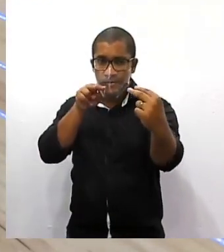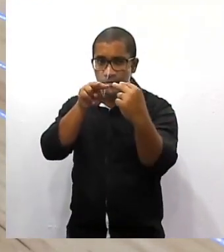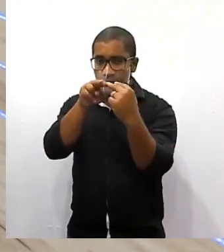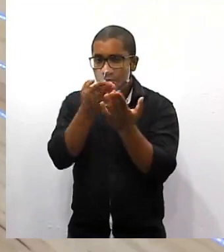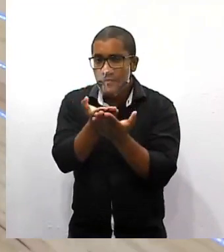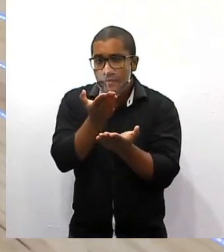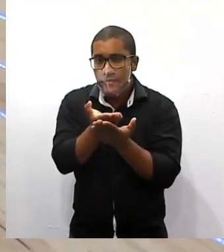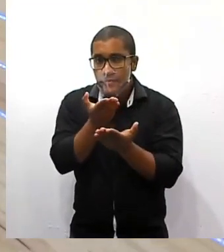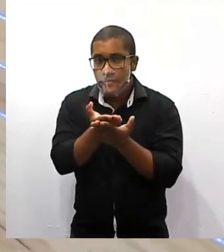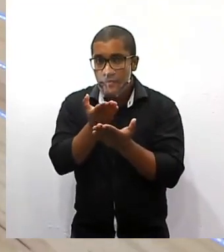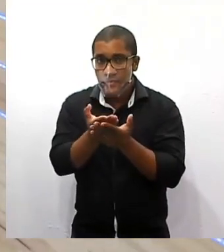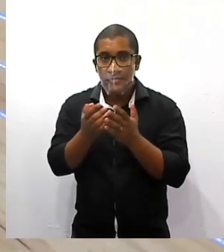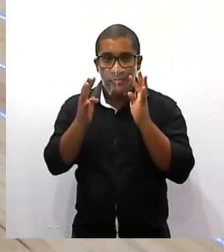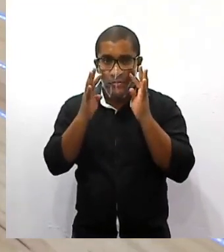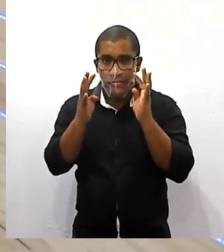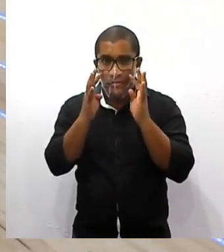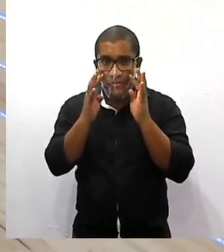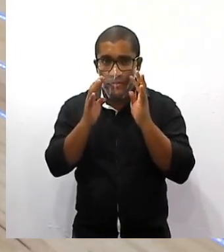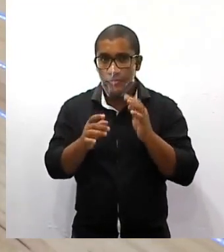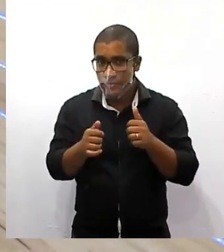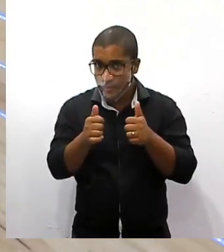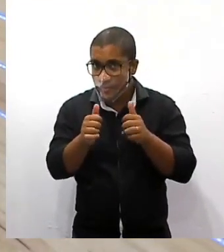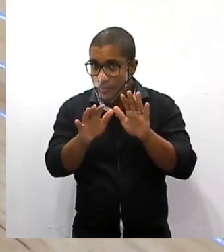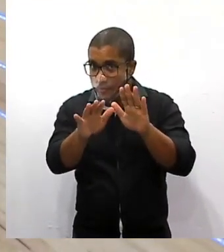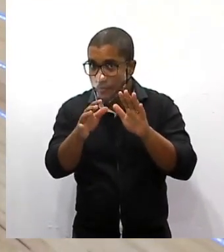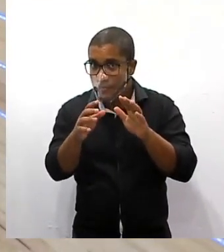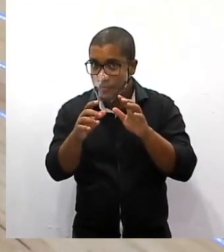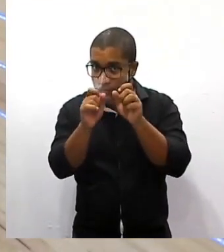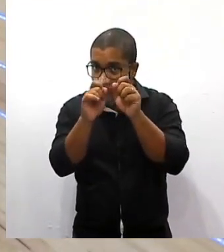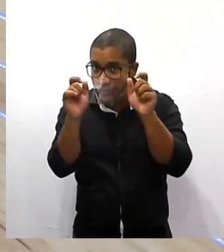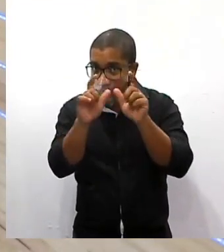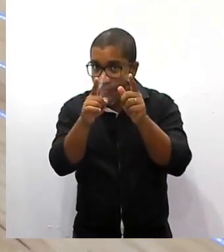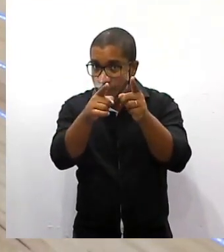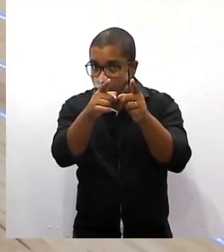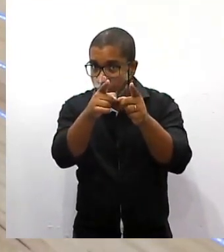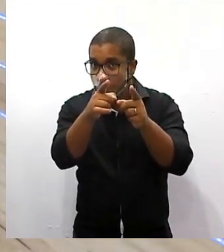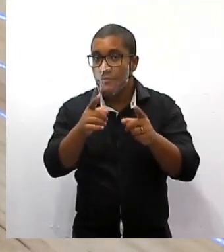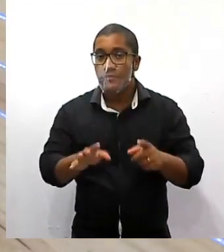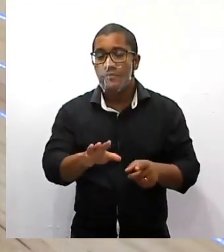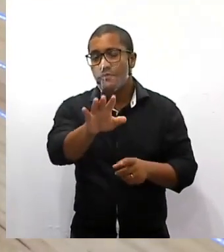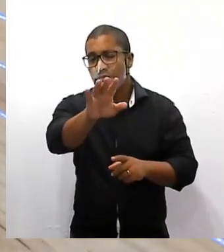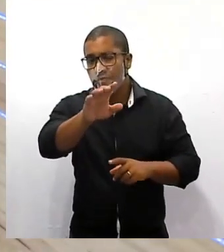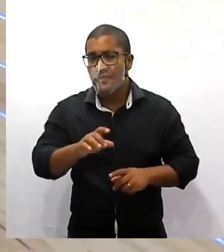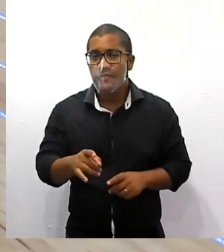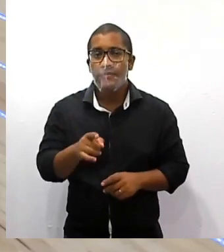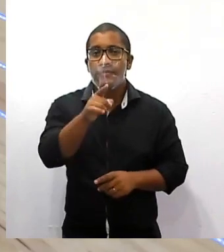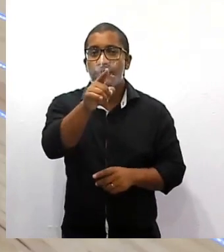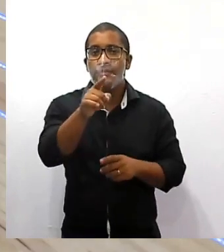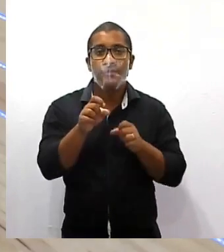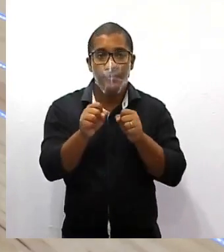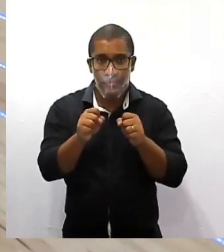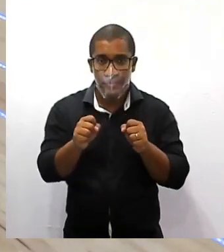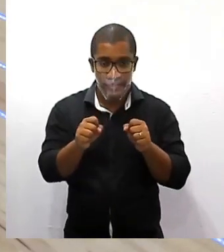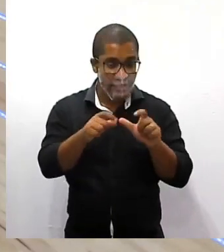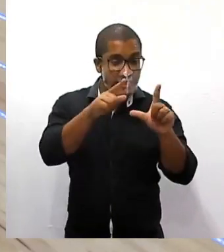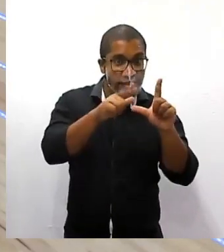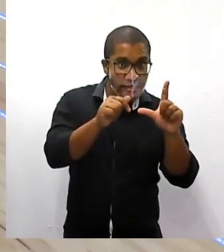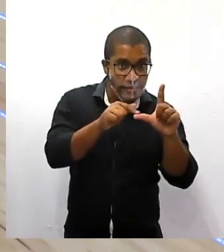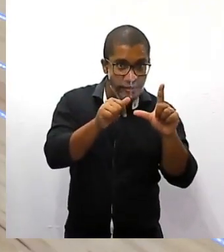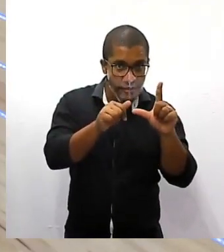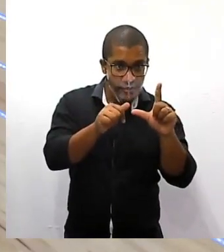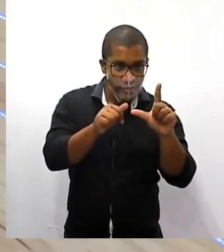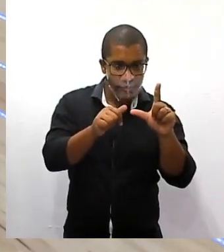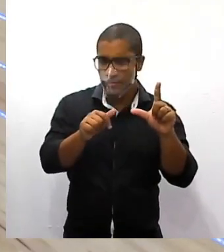estudando com a gente, presta muita atenção no que eu vou te dizer agora. Fica ligado, vê só. Você só pode cortar uma letra quando ela